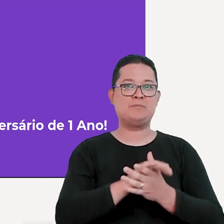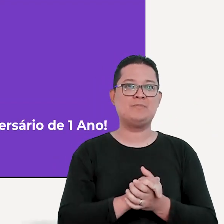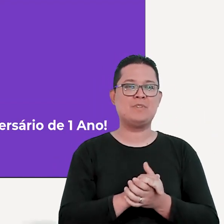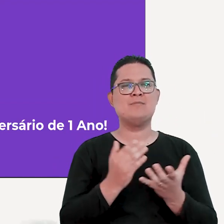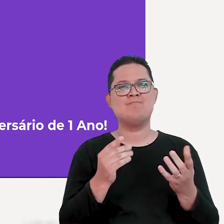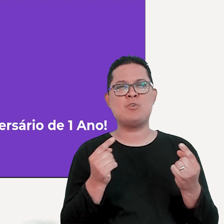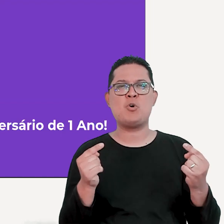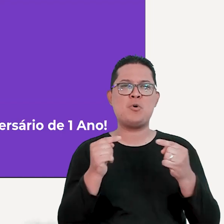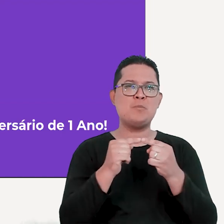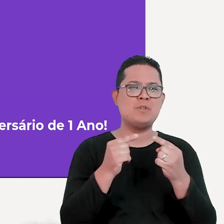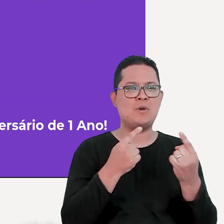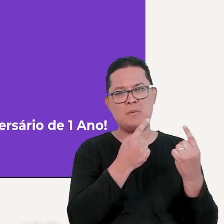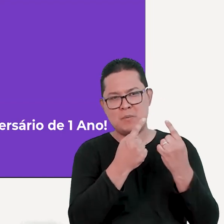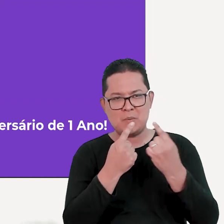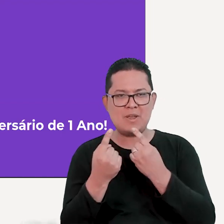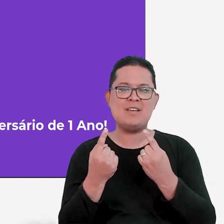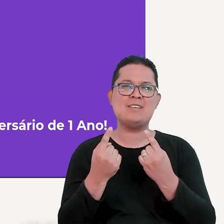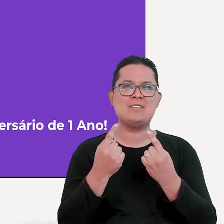conversa, troca ideias,